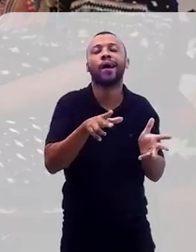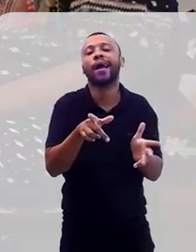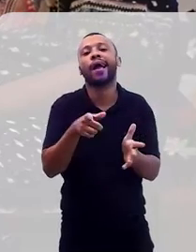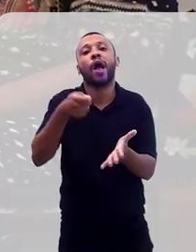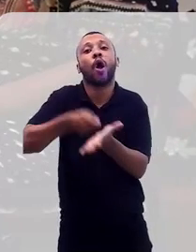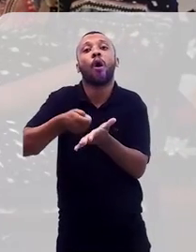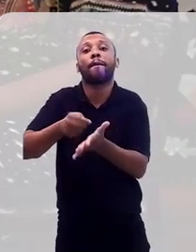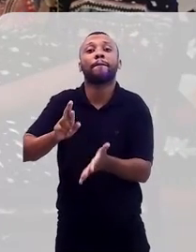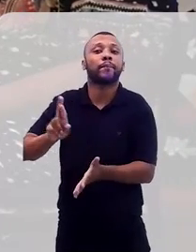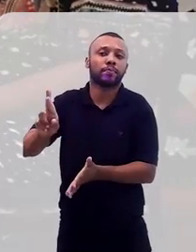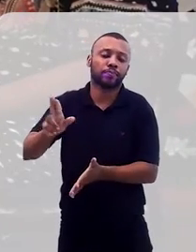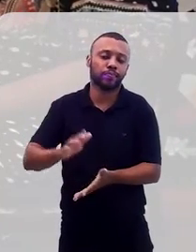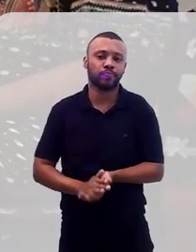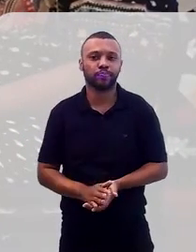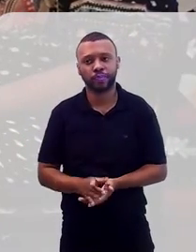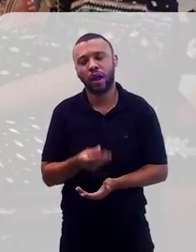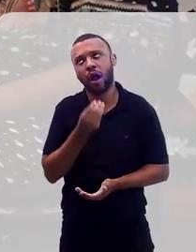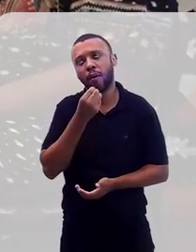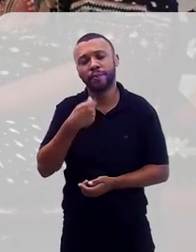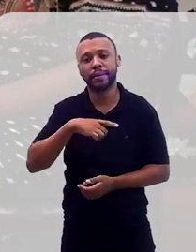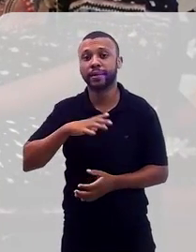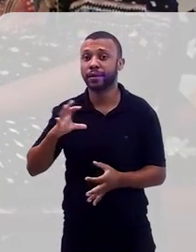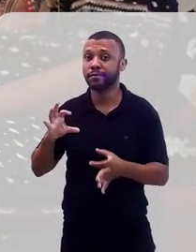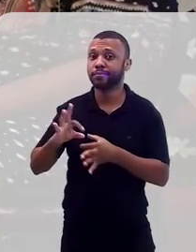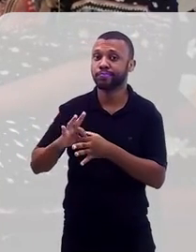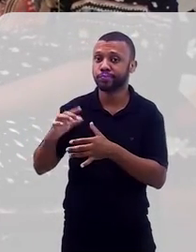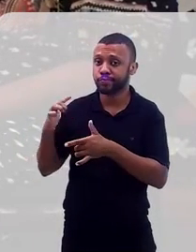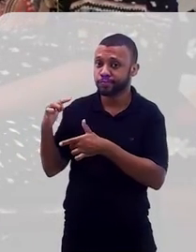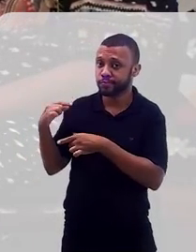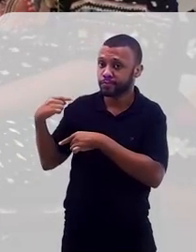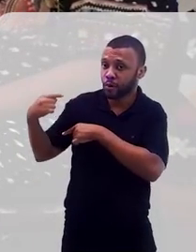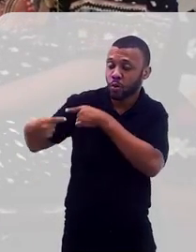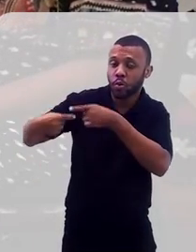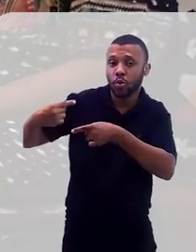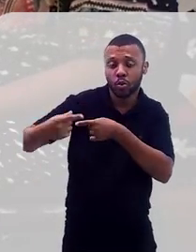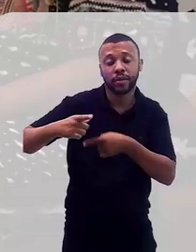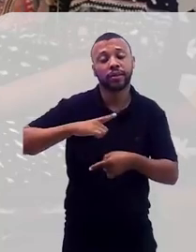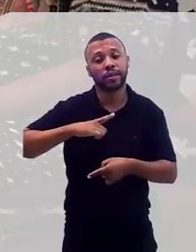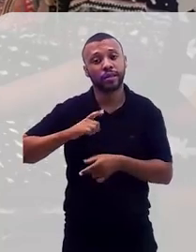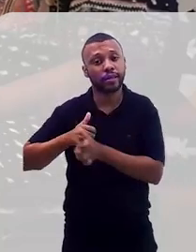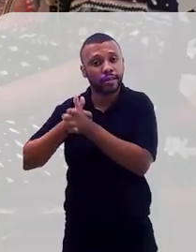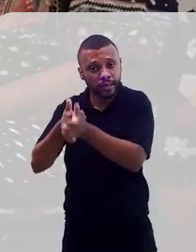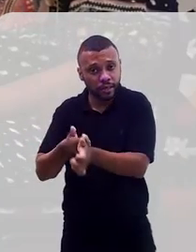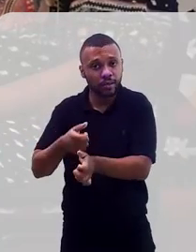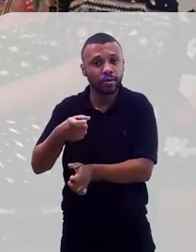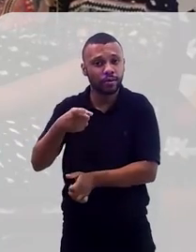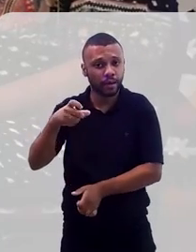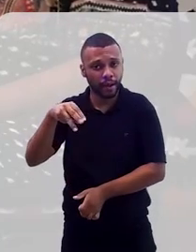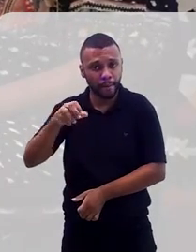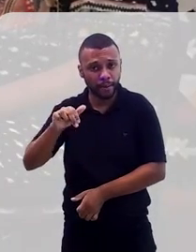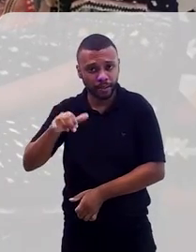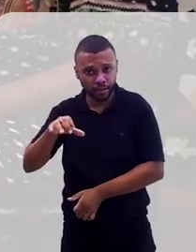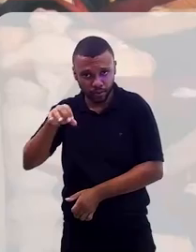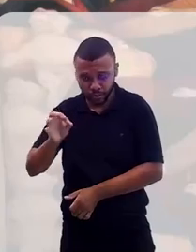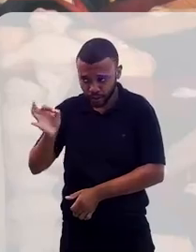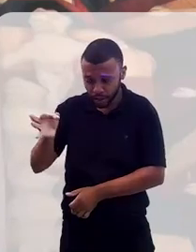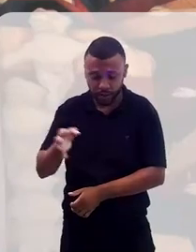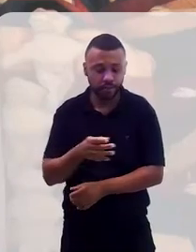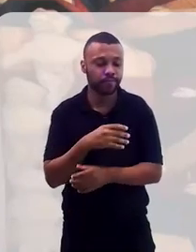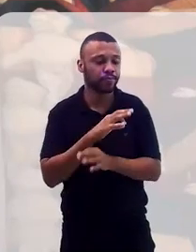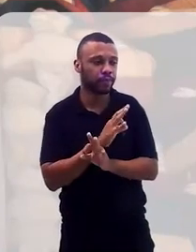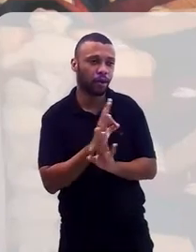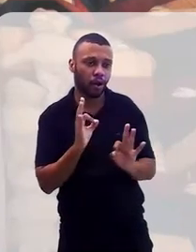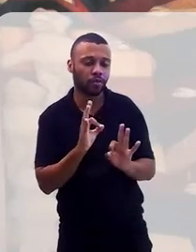dizer a pessoa não necessariamente tem que ser de sangue ou de descendência isso ela pode sim seguir o chamanismo não é isso isso